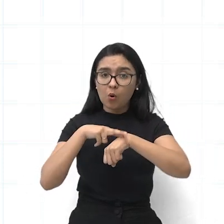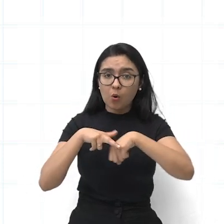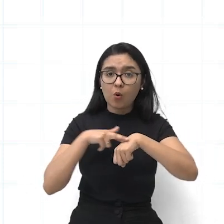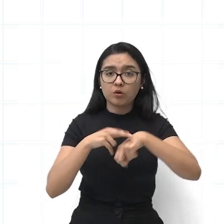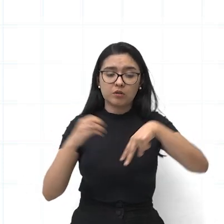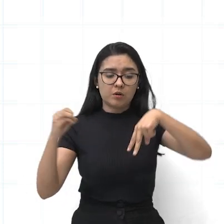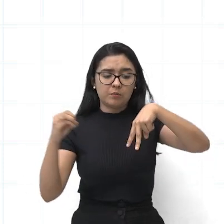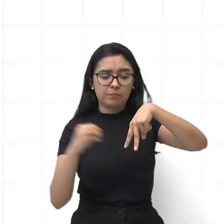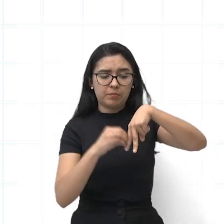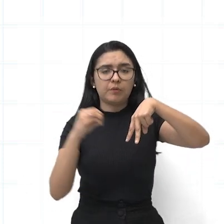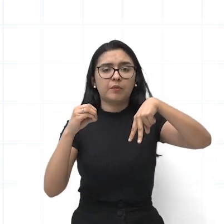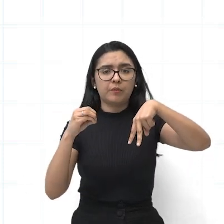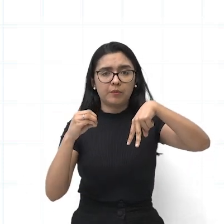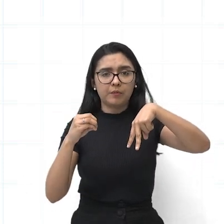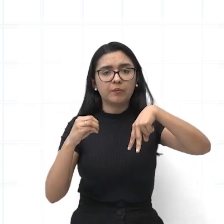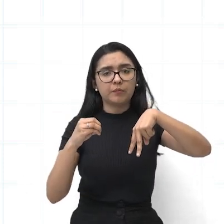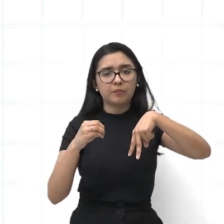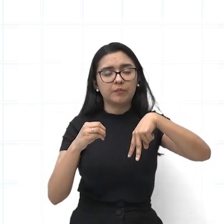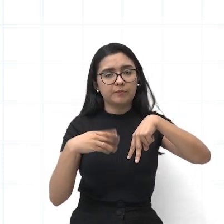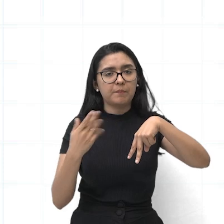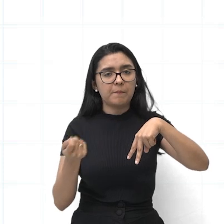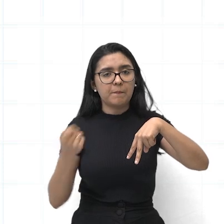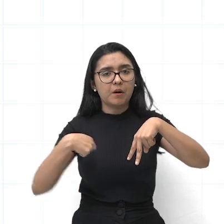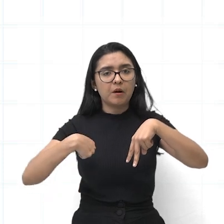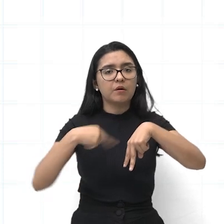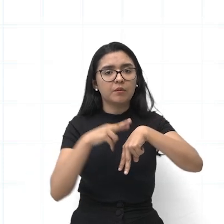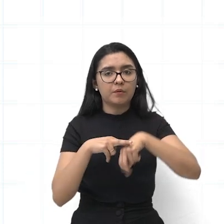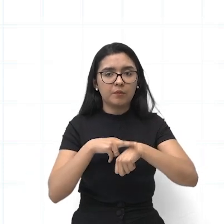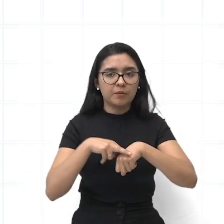se machucar, de se bater